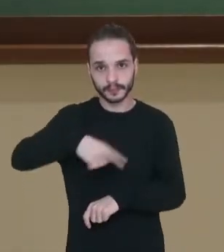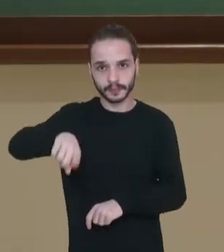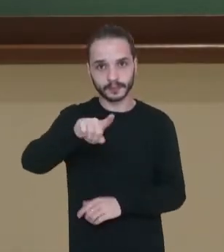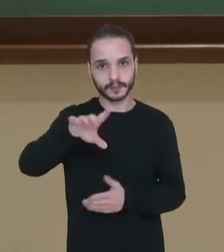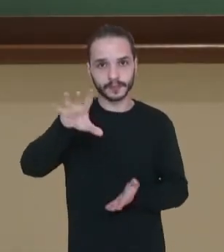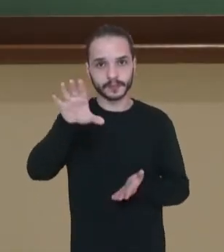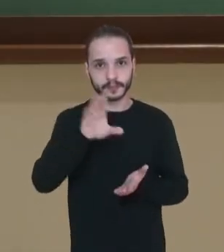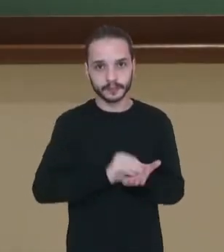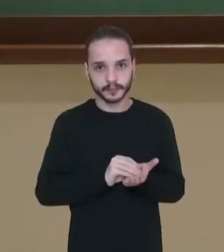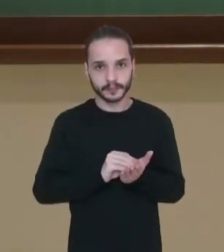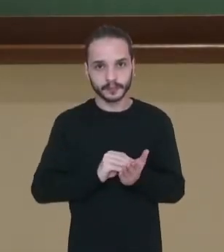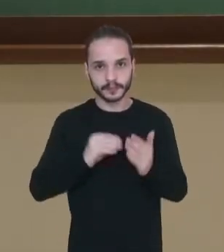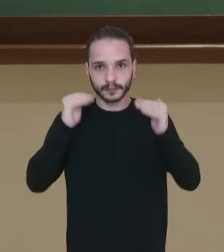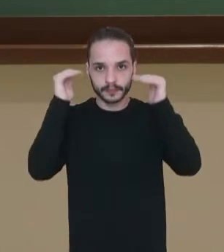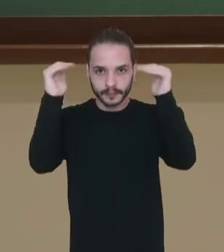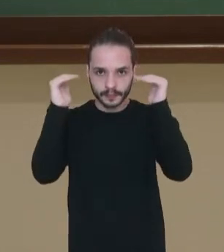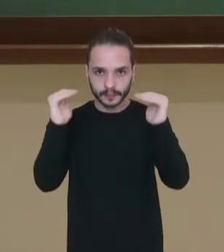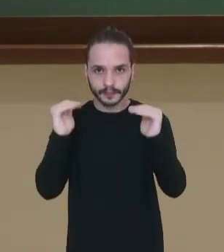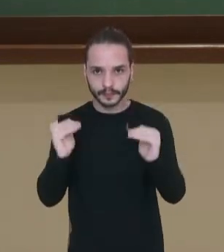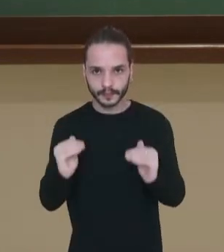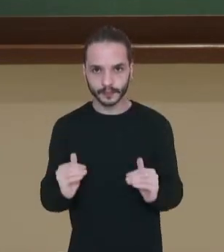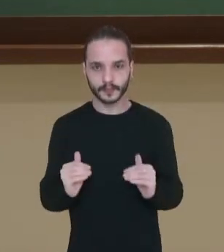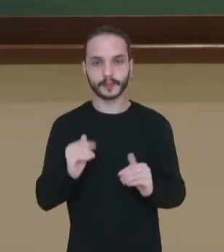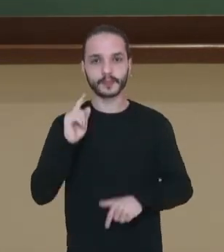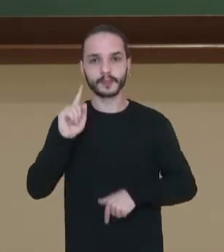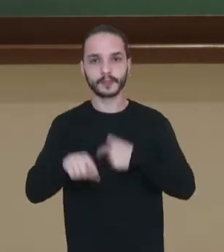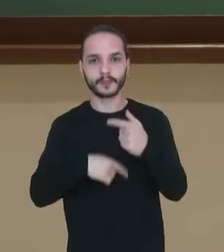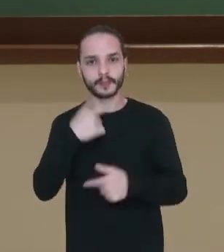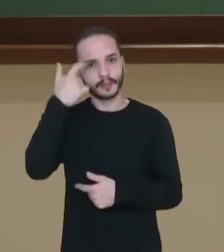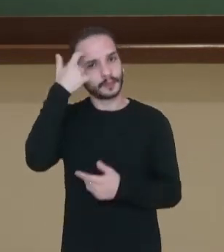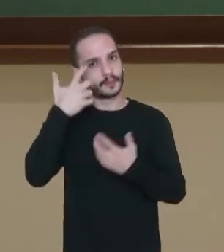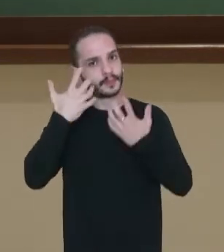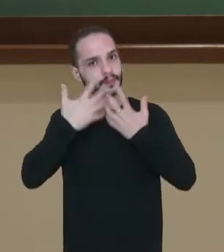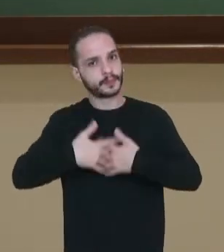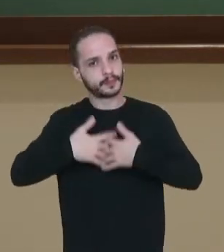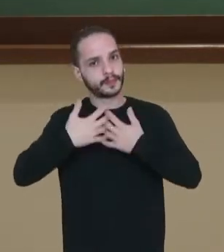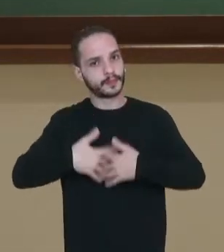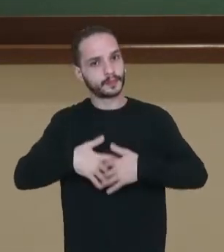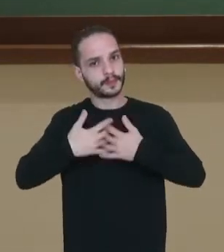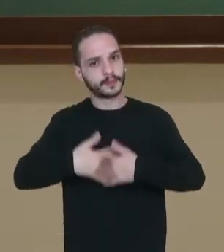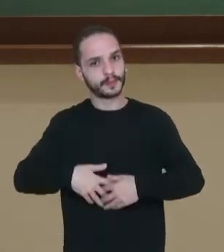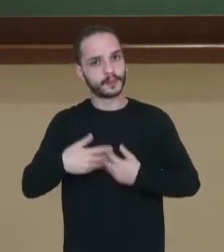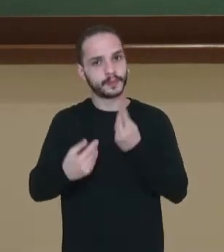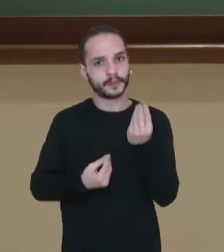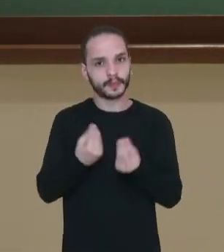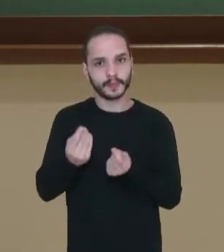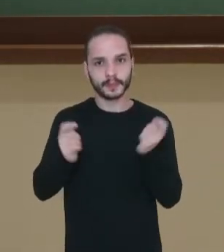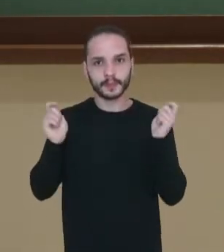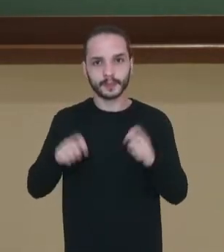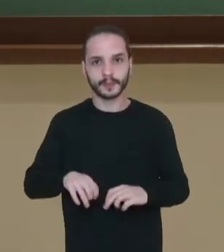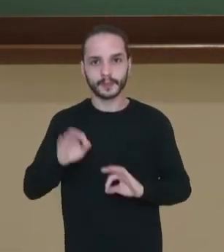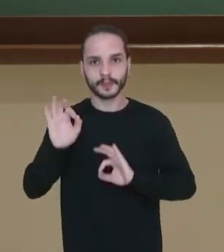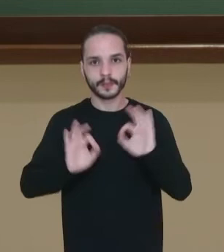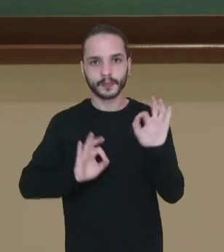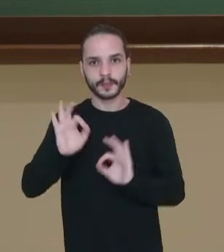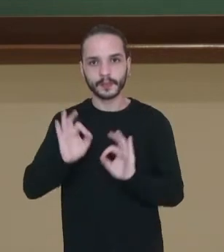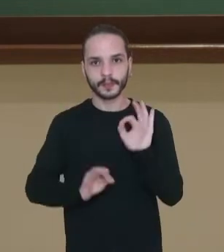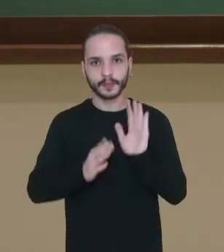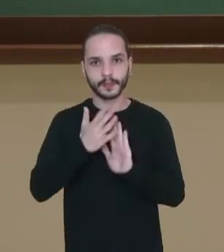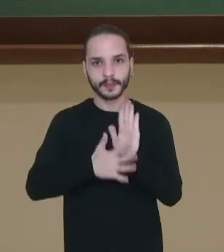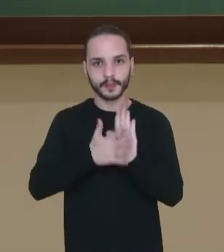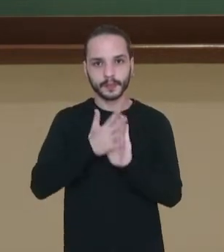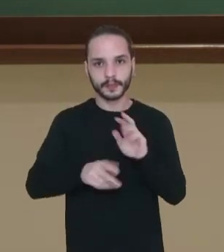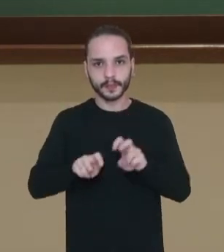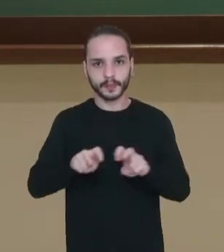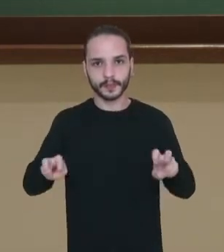aí o nosso passo a passo e pensar bem sobre como que vocês pretendem fazer a elaboração do roteiro desse júri